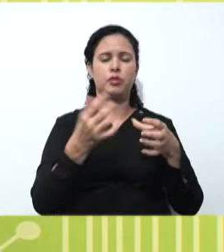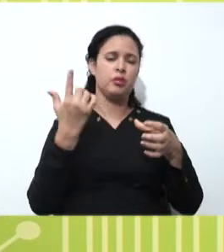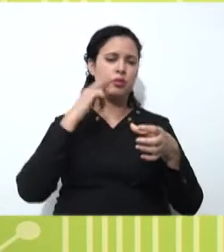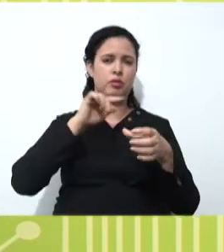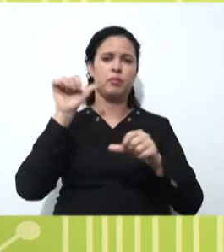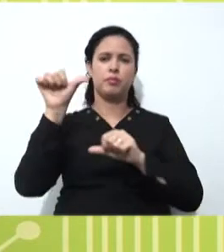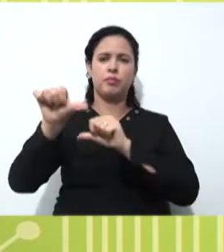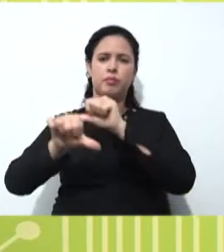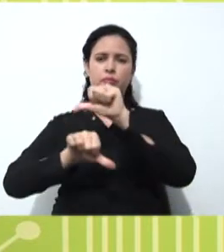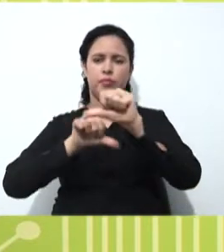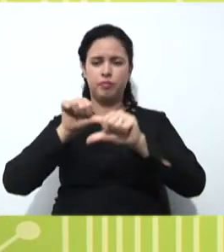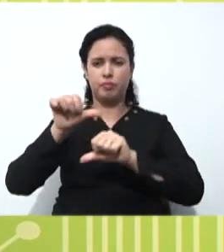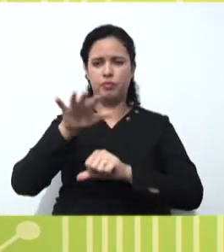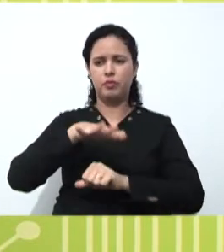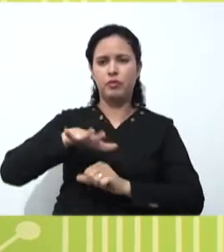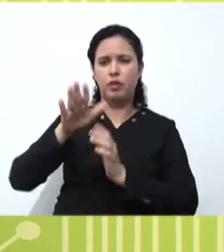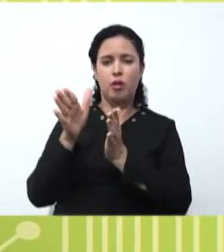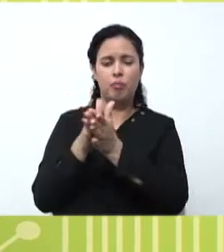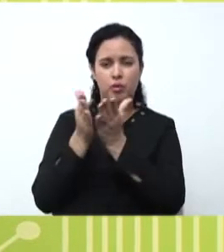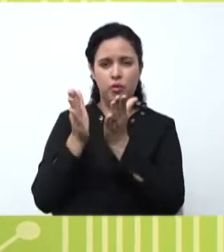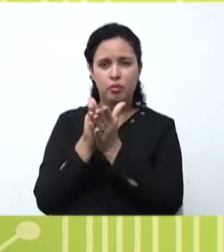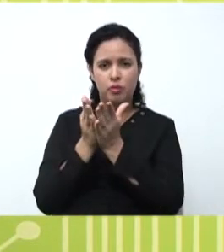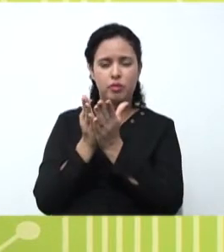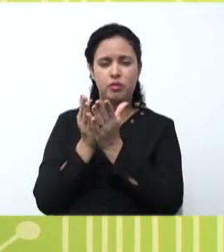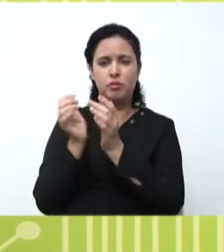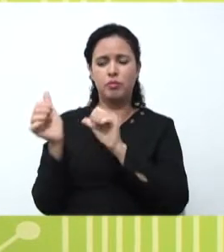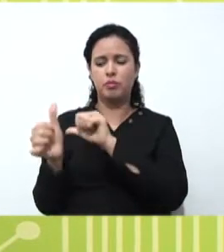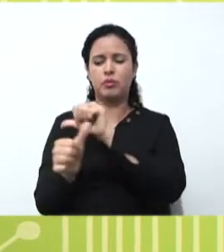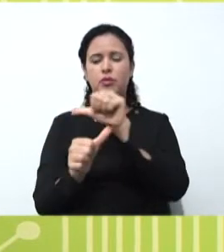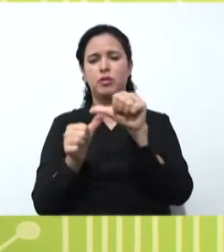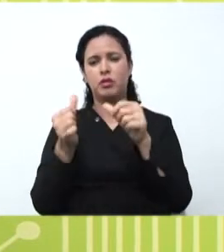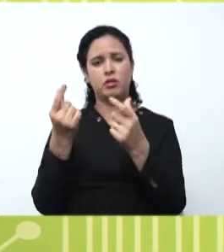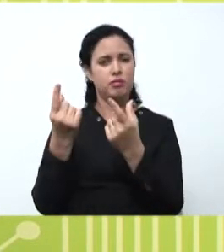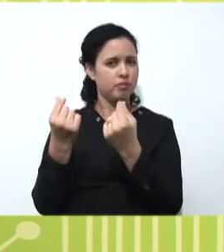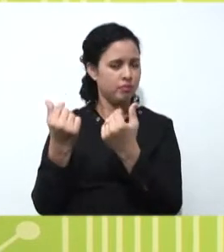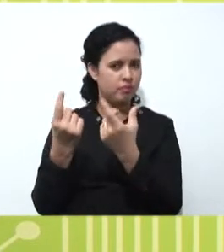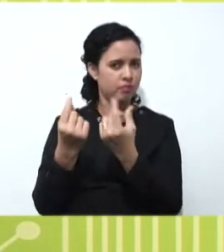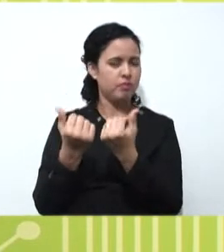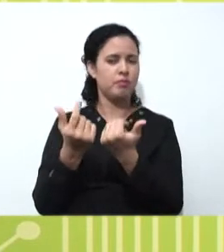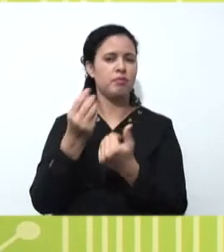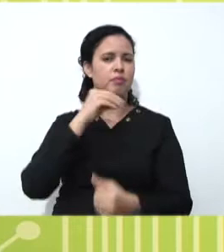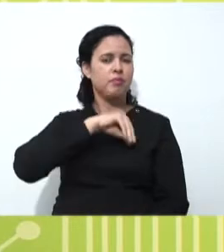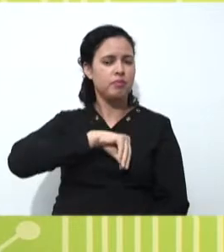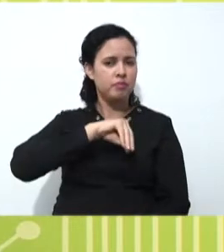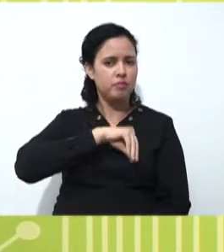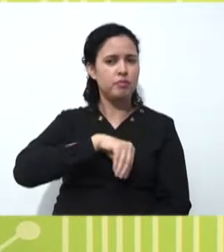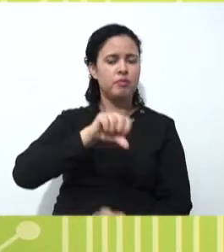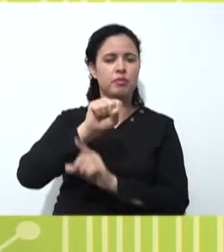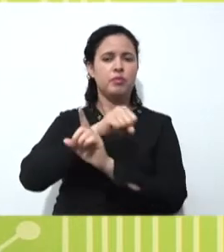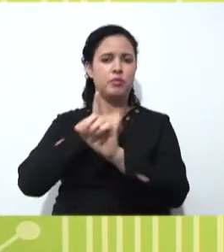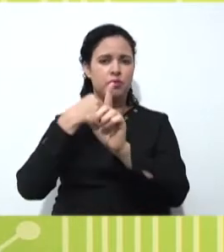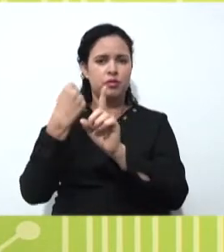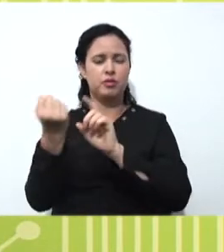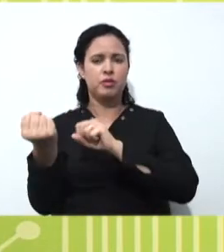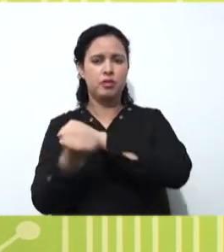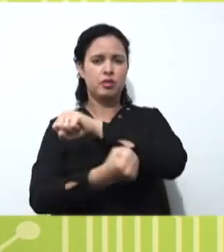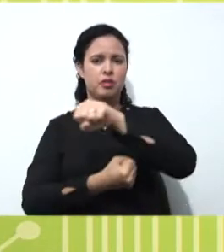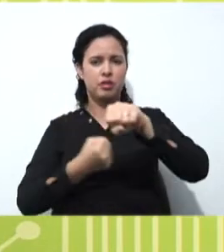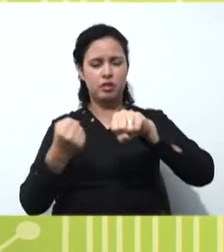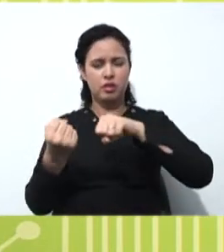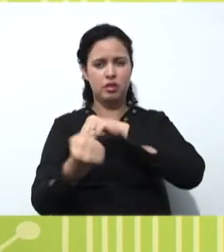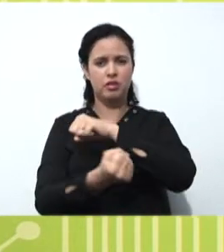uma realidade de pobreza em uma realidade econômica bacana, uma realidade social sustentável e